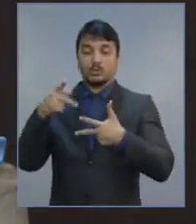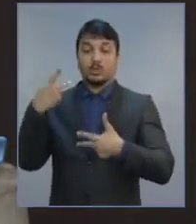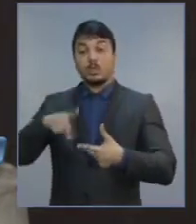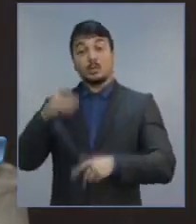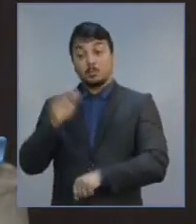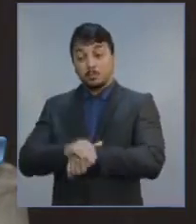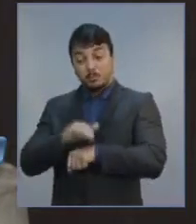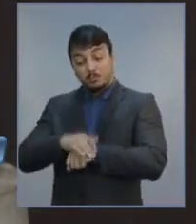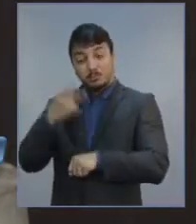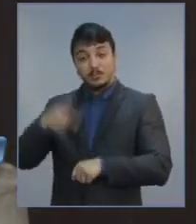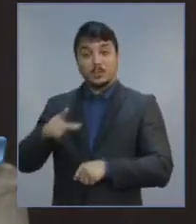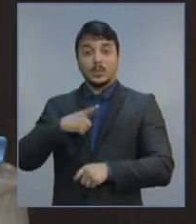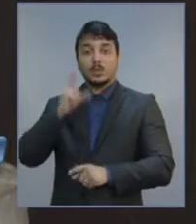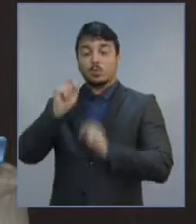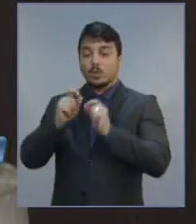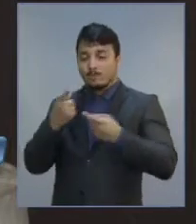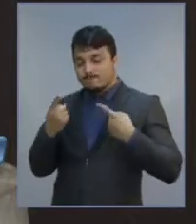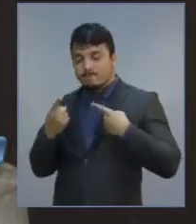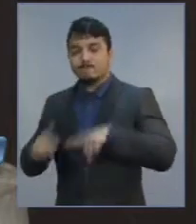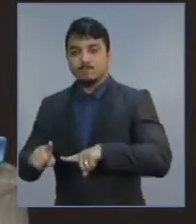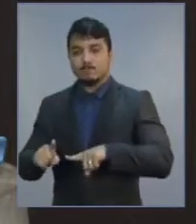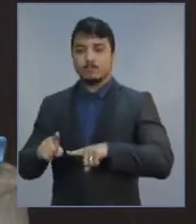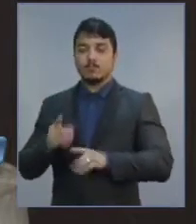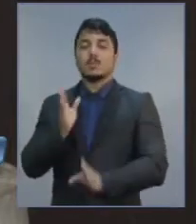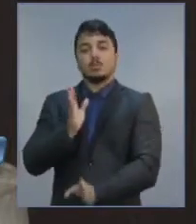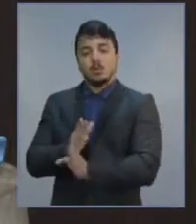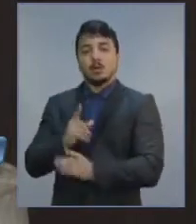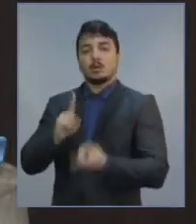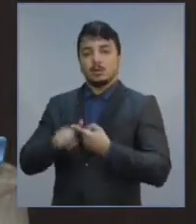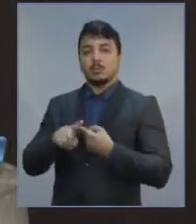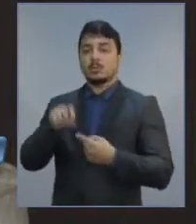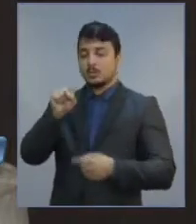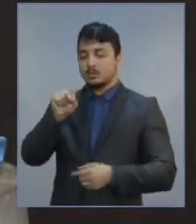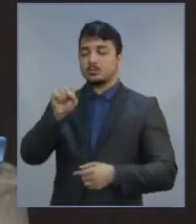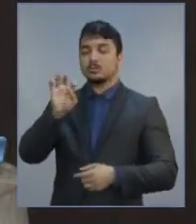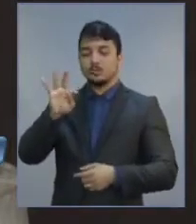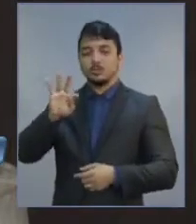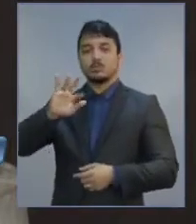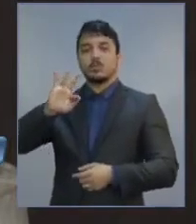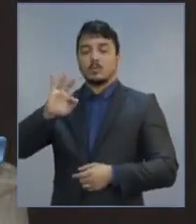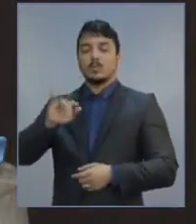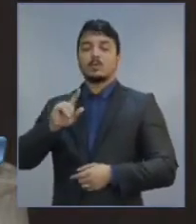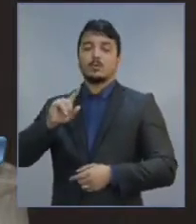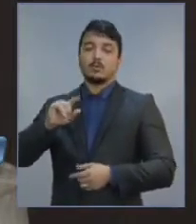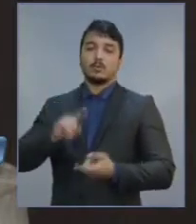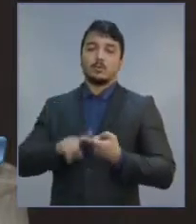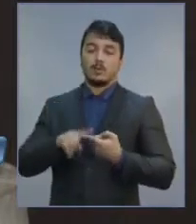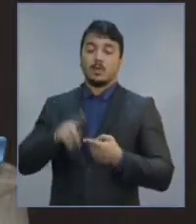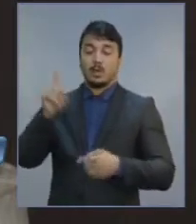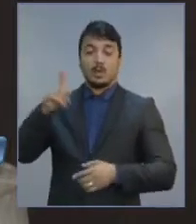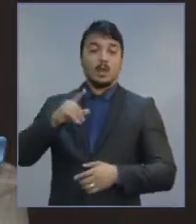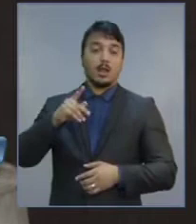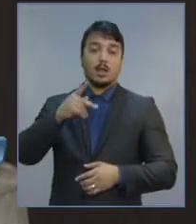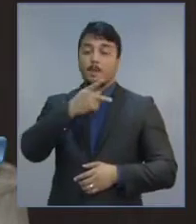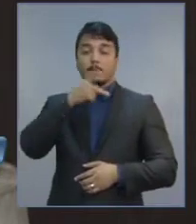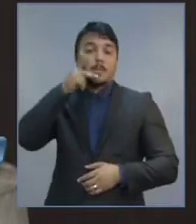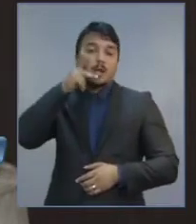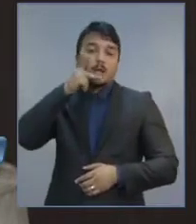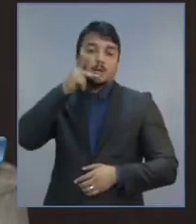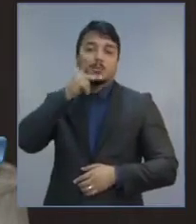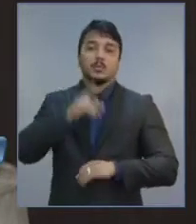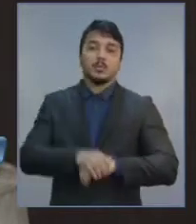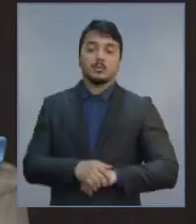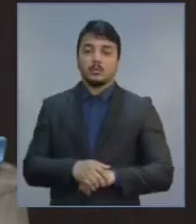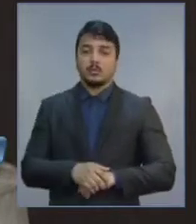processo legislativo está sendo atacado também em tribunais superiores, que foi a Paraíba.